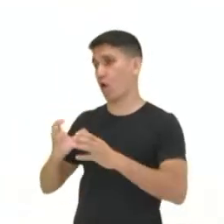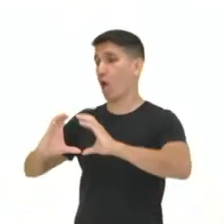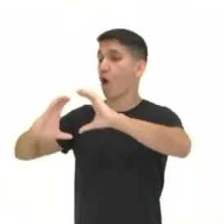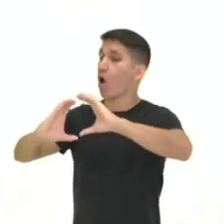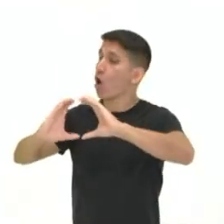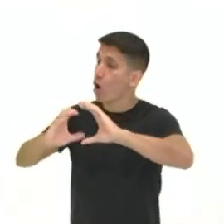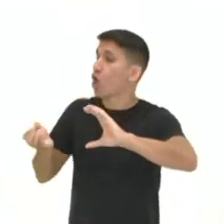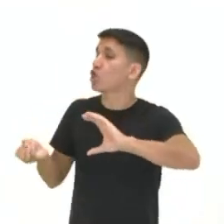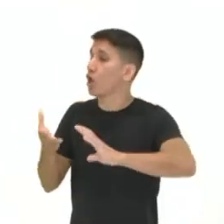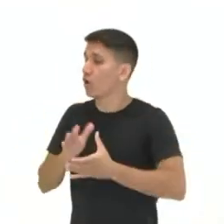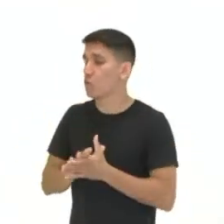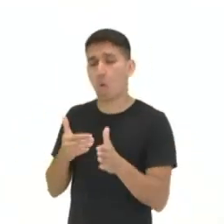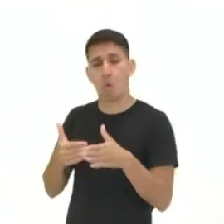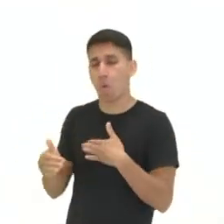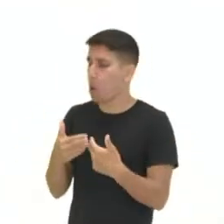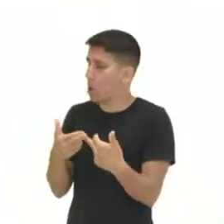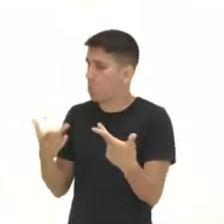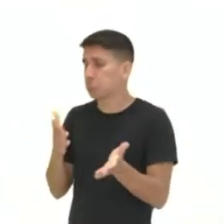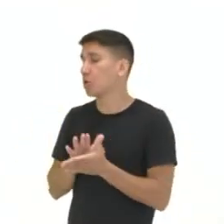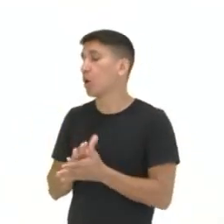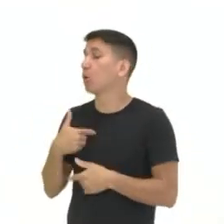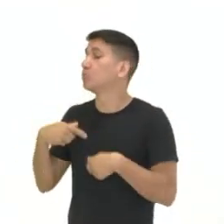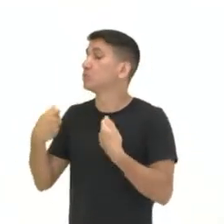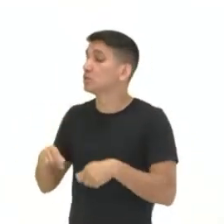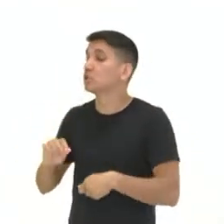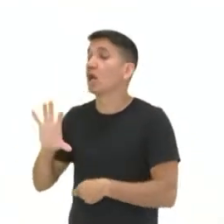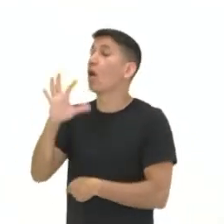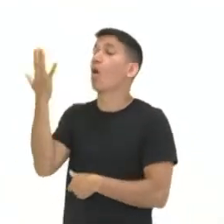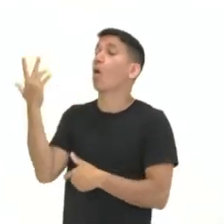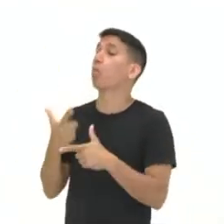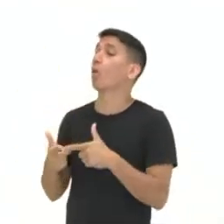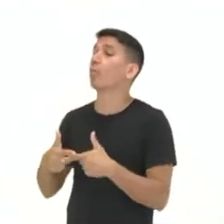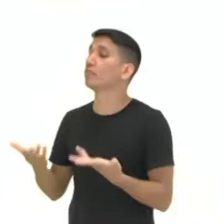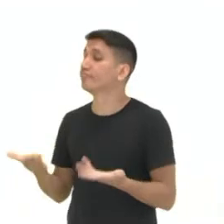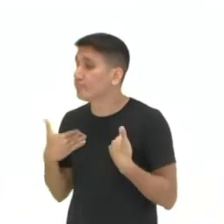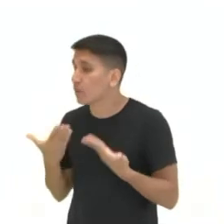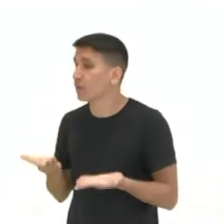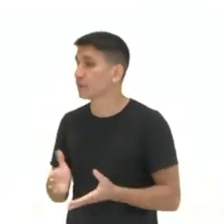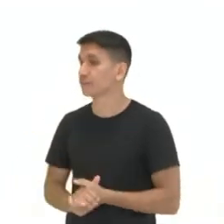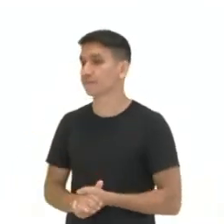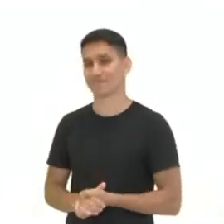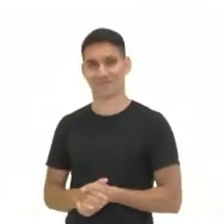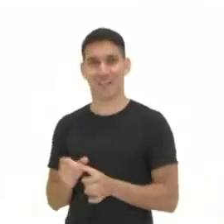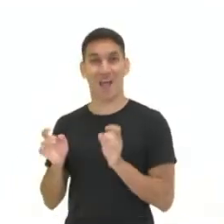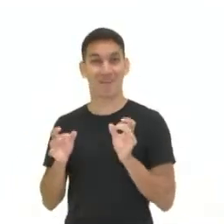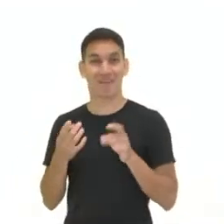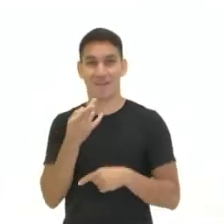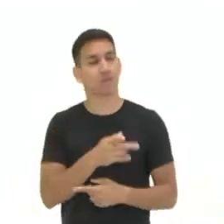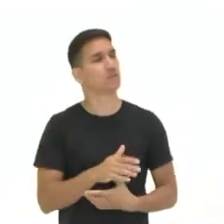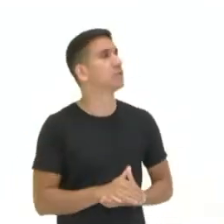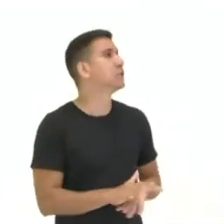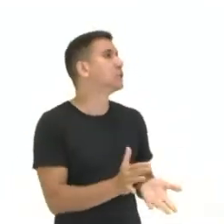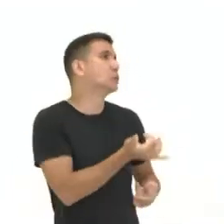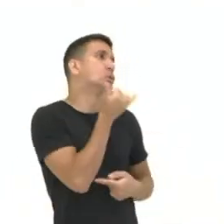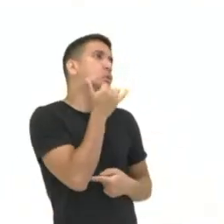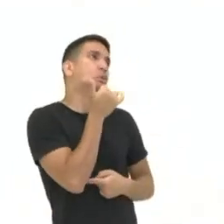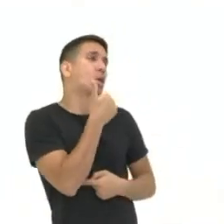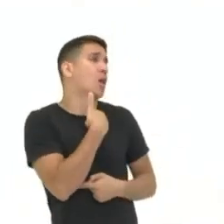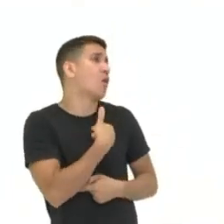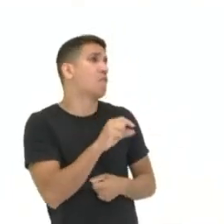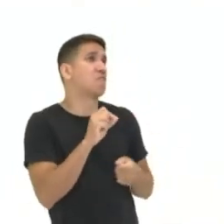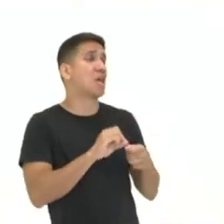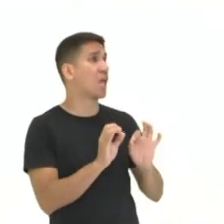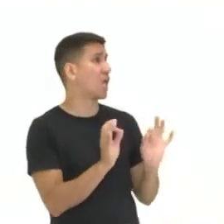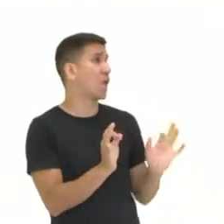nova, qualquer coisa, preciso que resolva meu problema. A vendedora diz: não posso fazer nada,